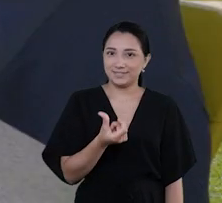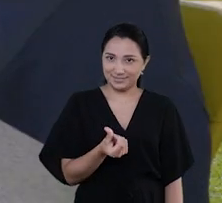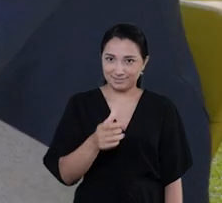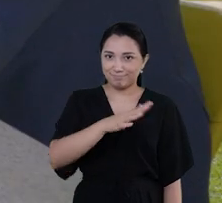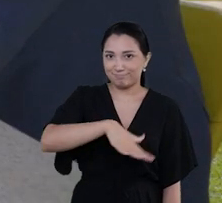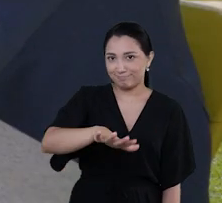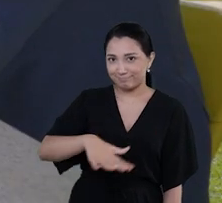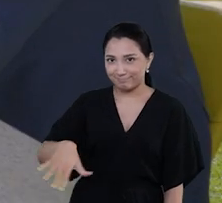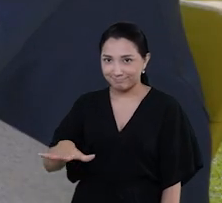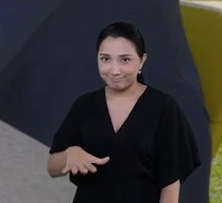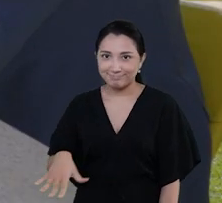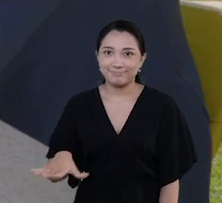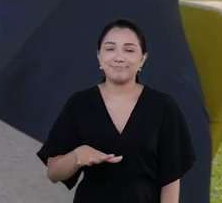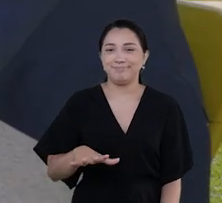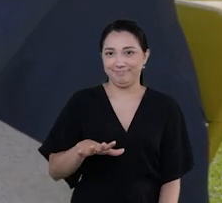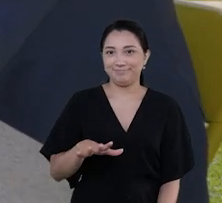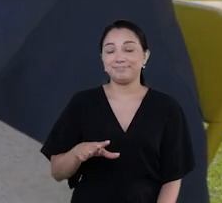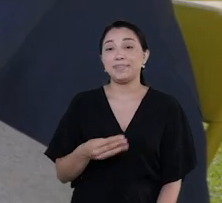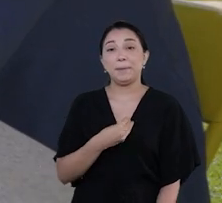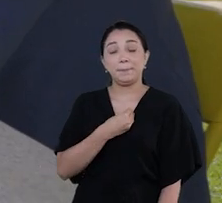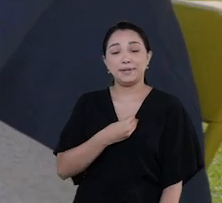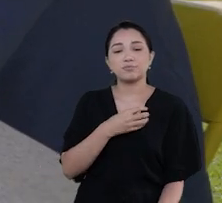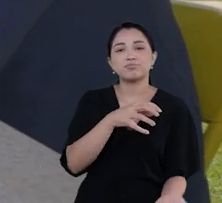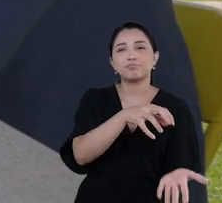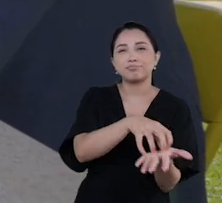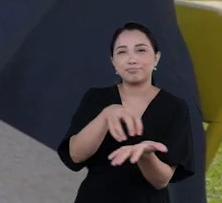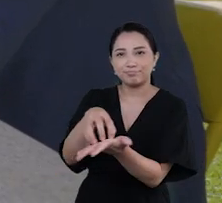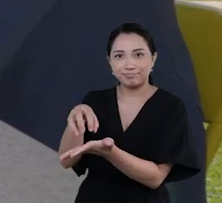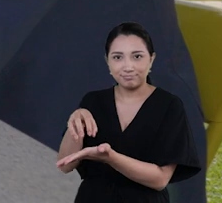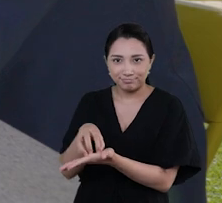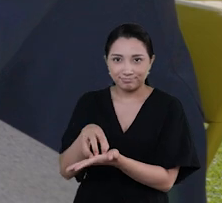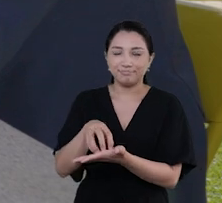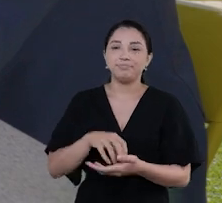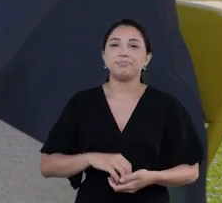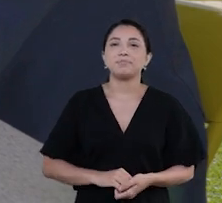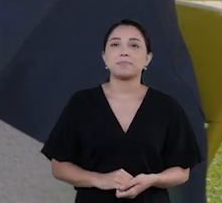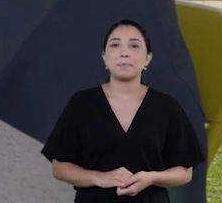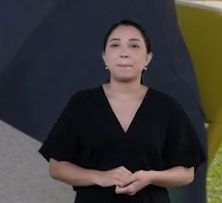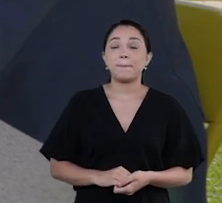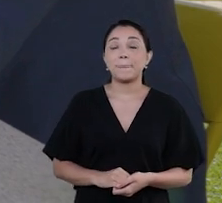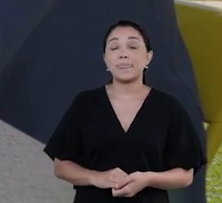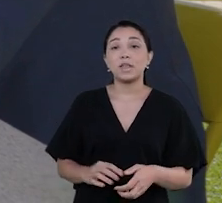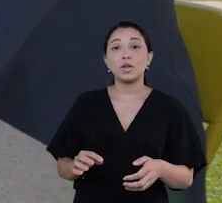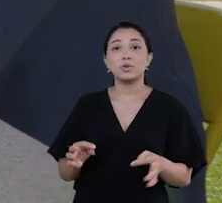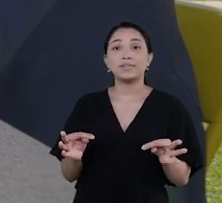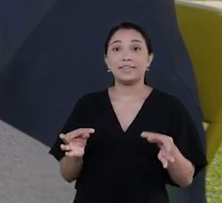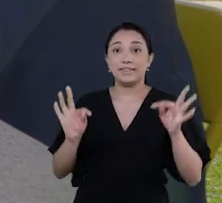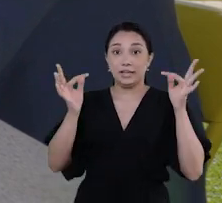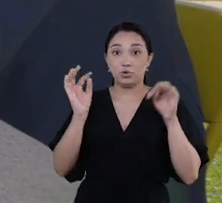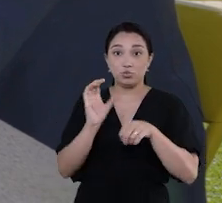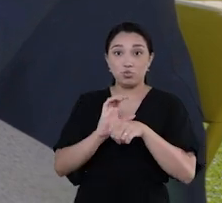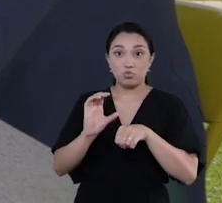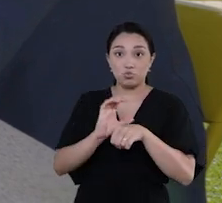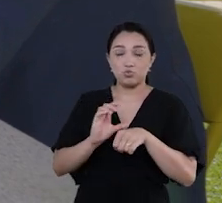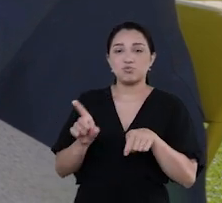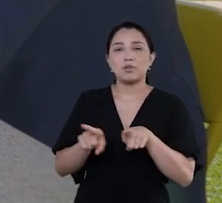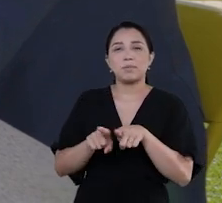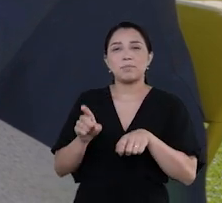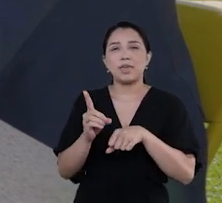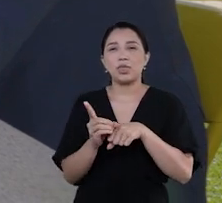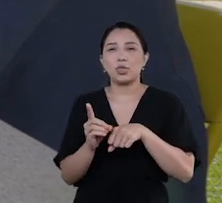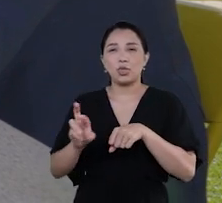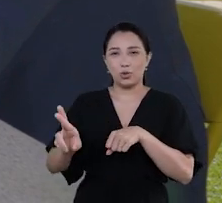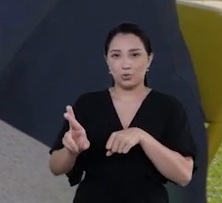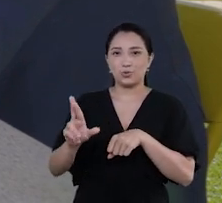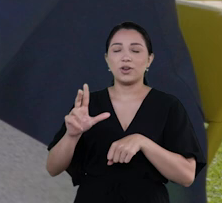todas as microrregiões capixabas dos cursos técnicos aos doutorados beneficia mais de